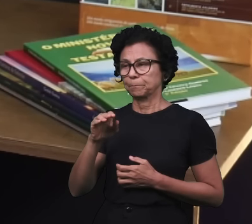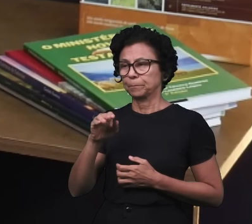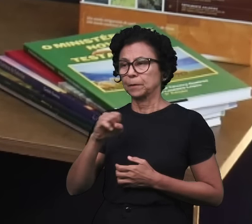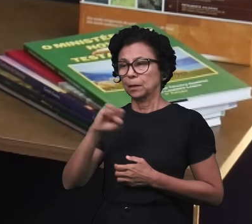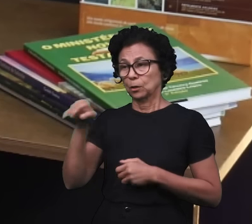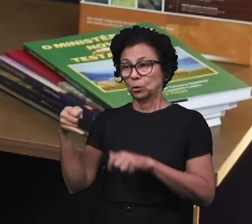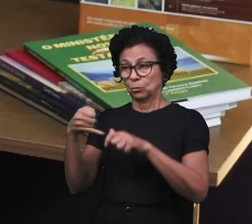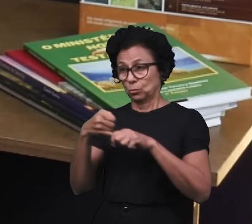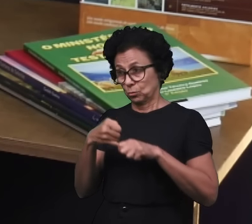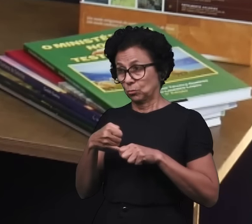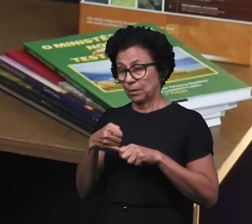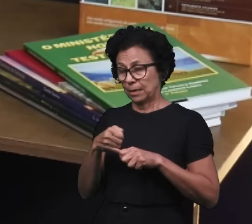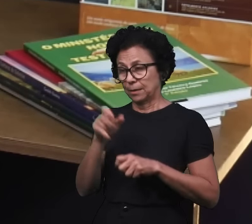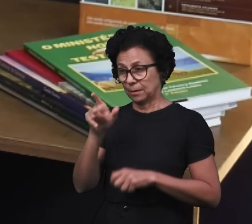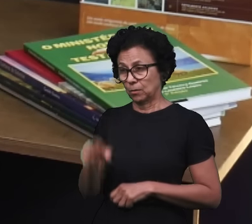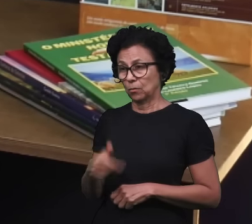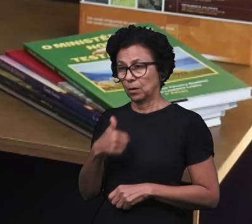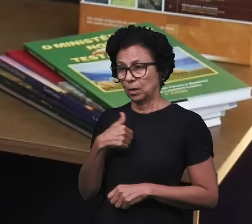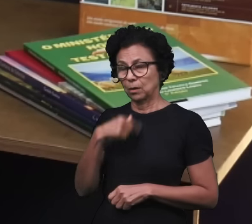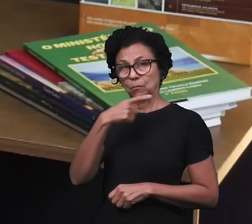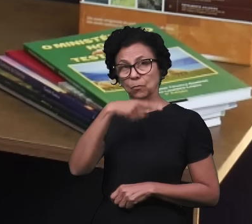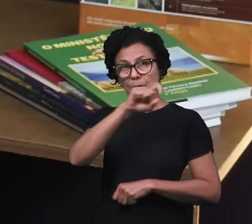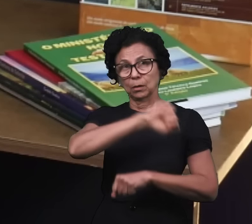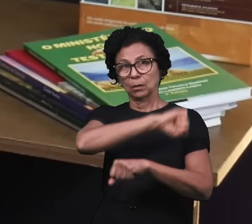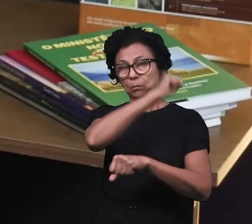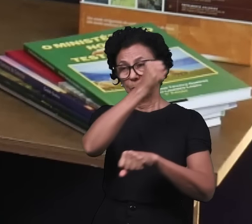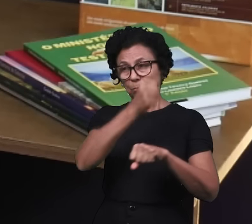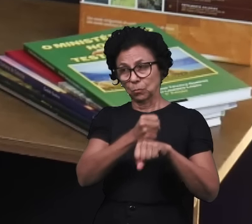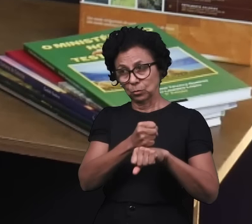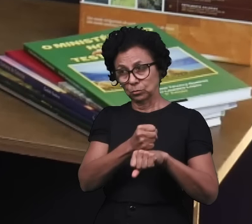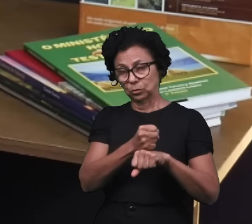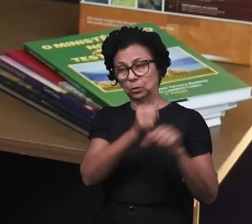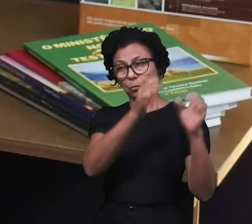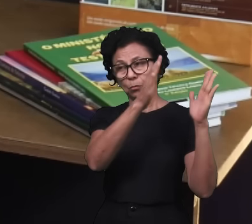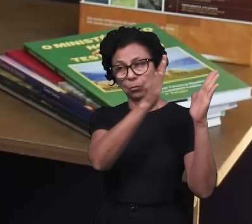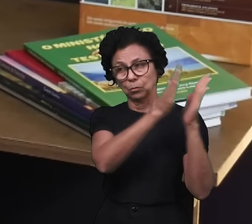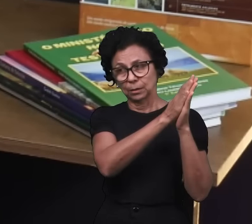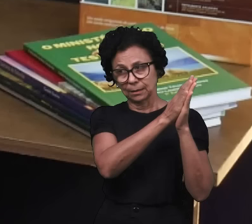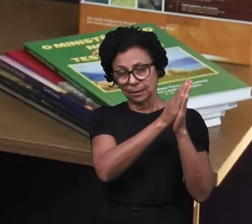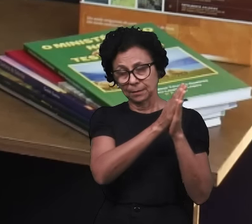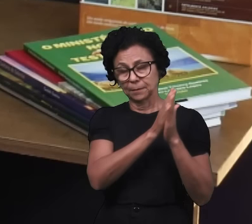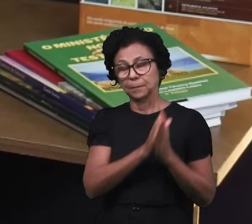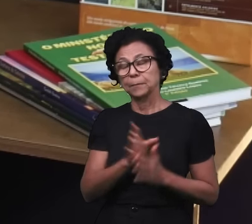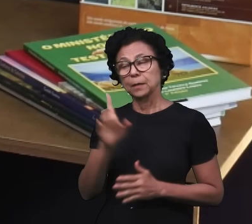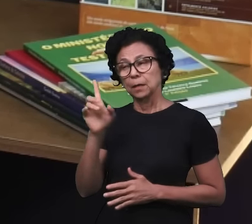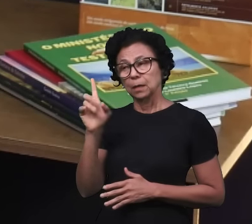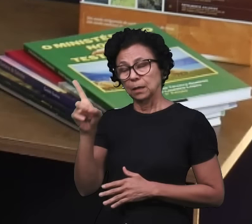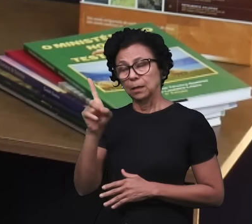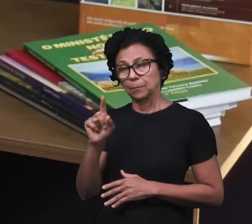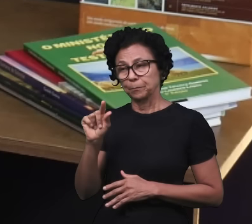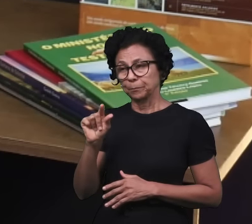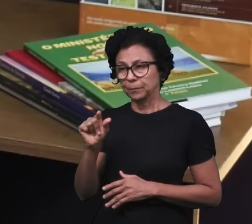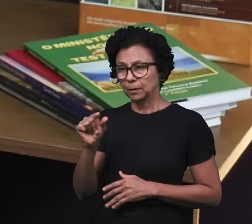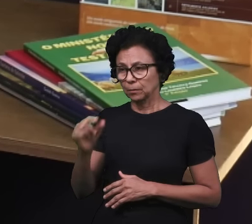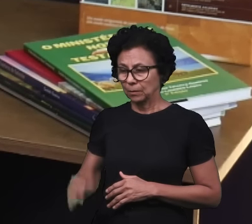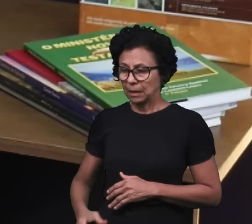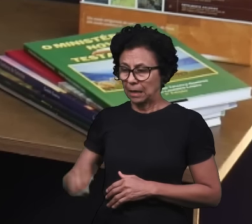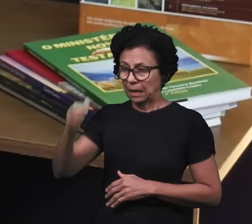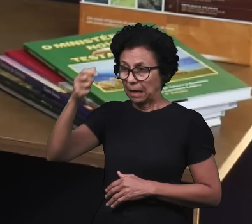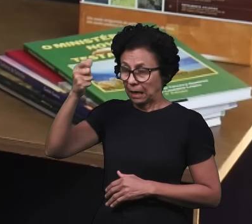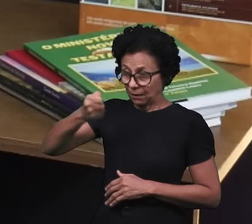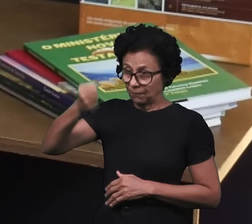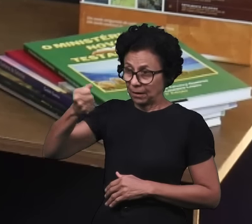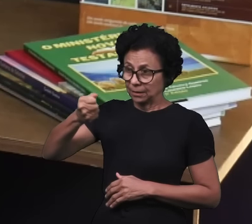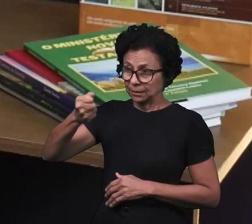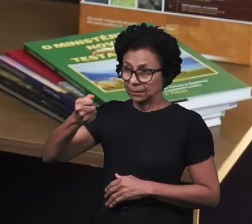eu vou orar, eu vou levar a vara que eu toquei, as águas do Mar Vermelho, e elas